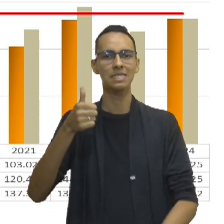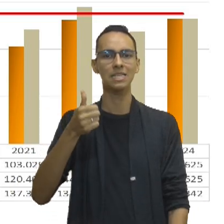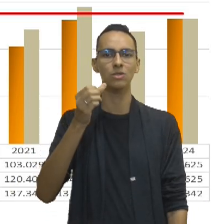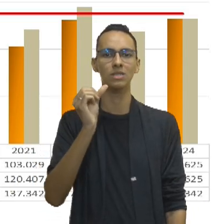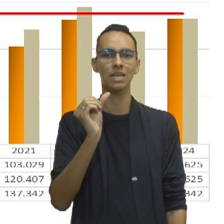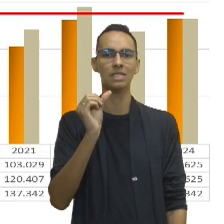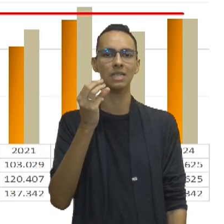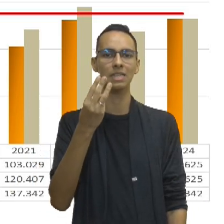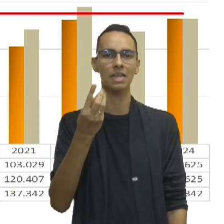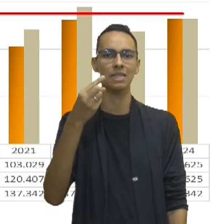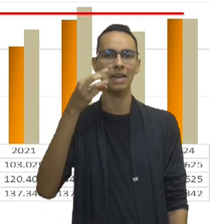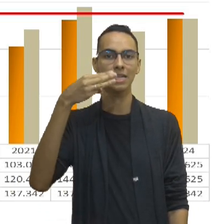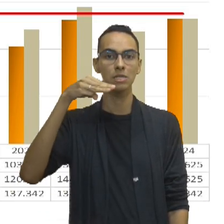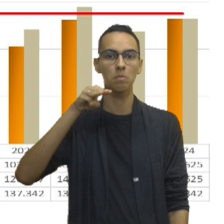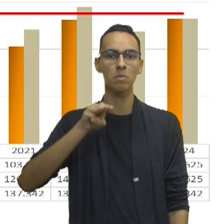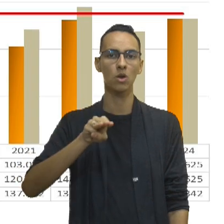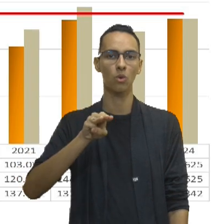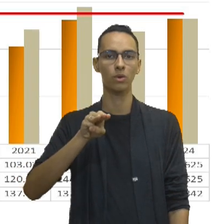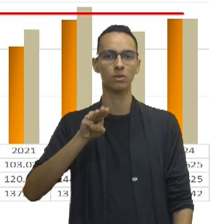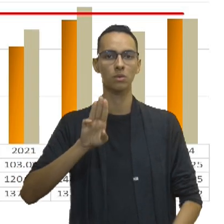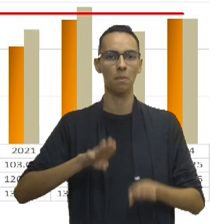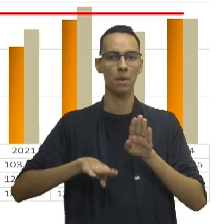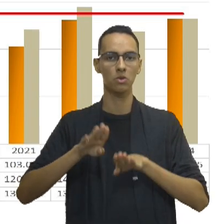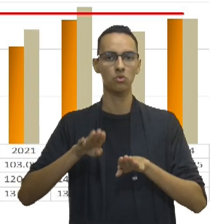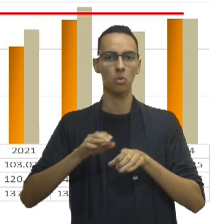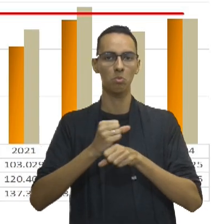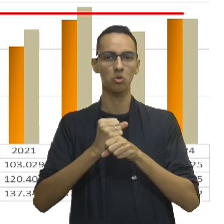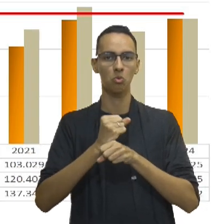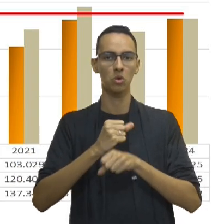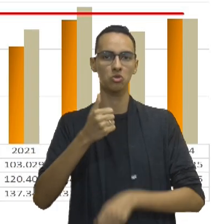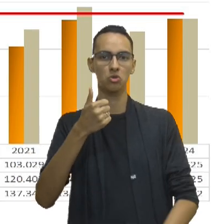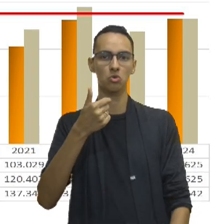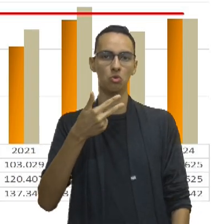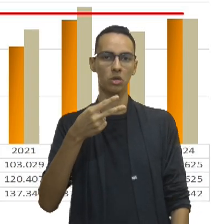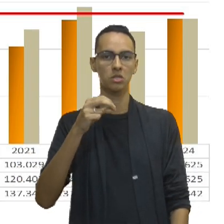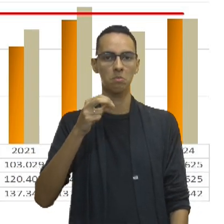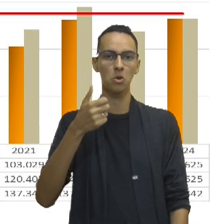163, 158 milhões ali nos anos de 2015 e 2016.